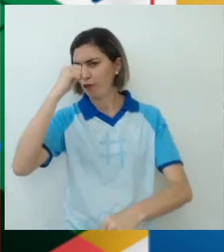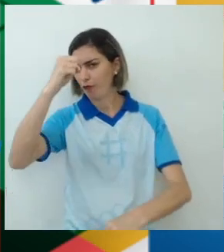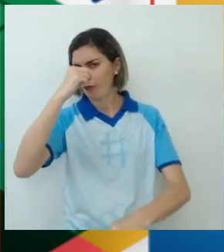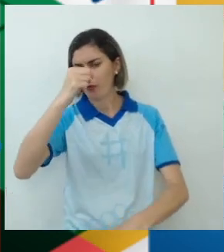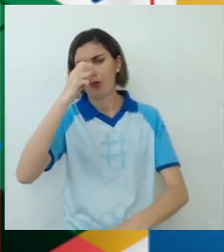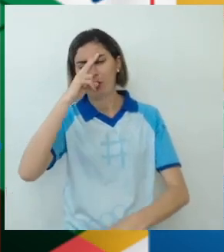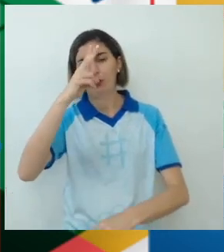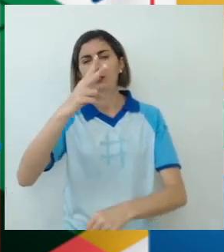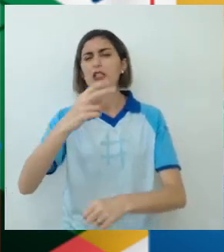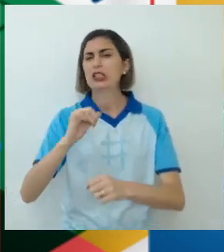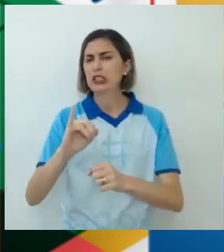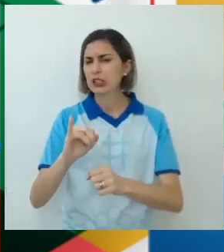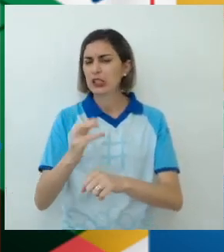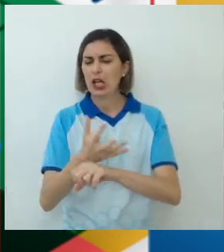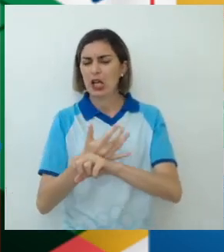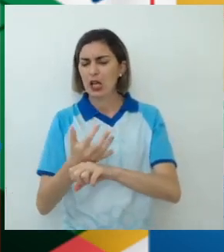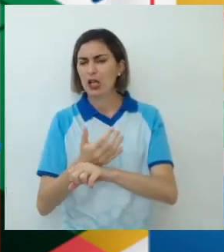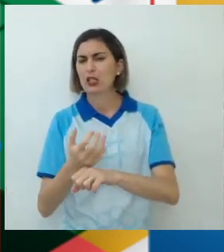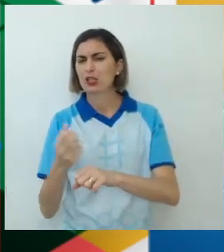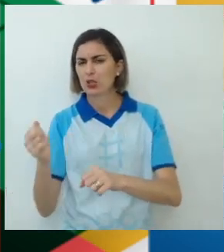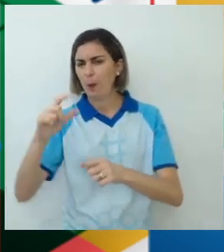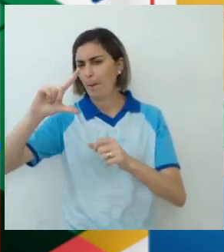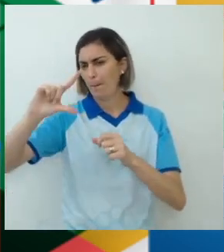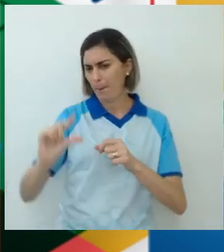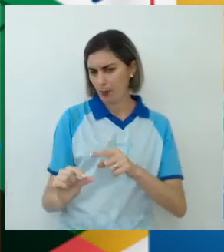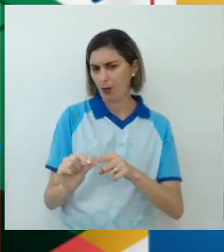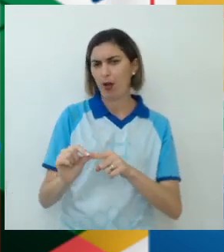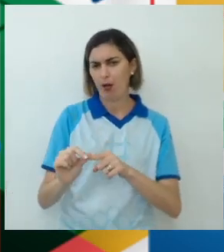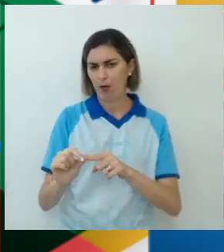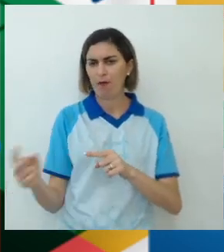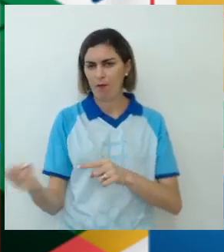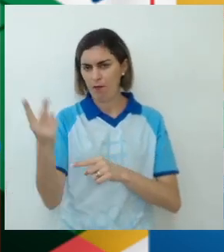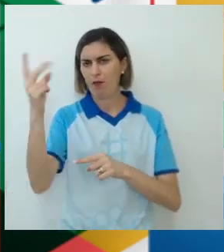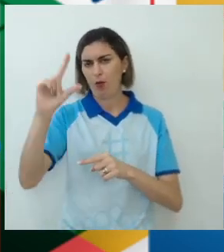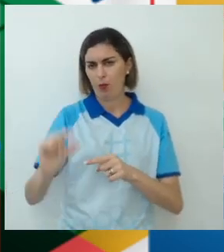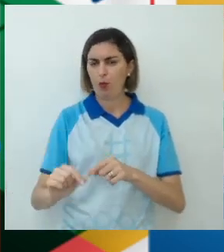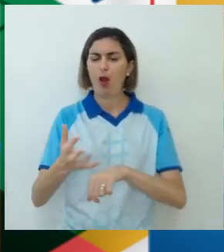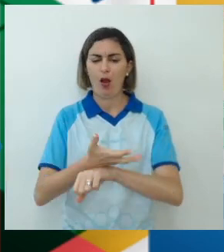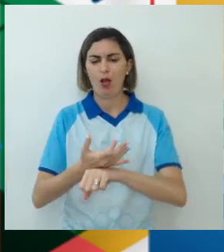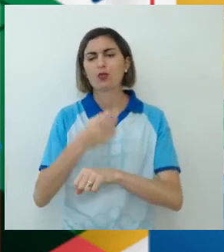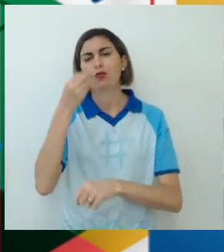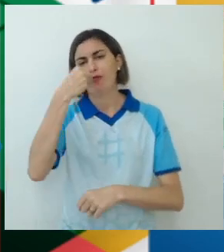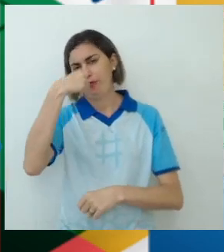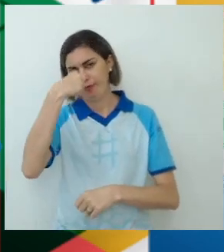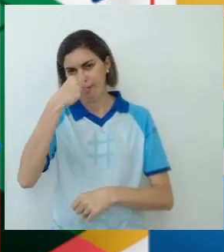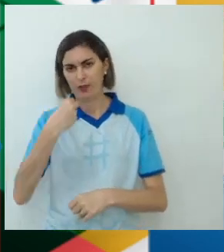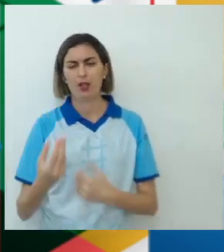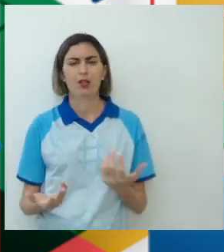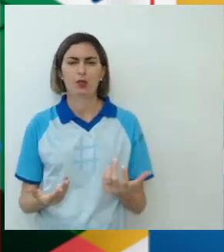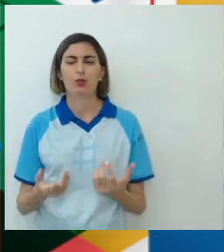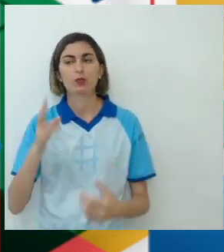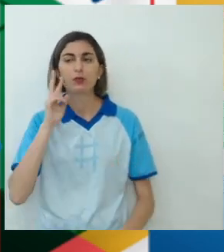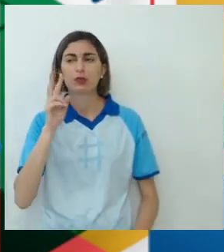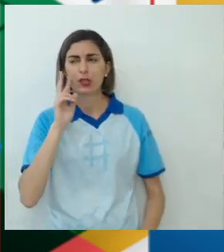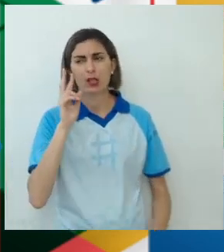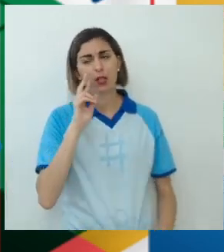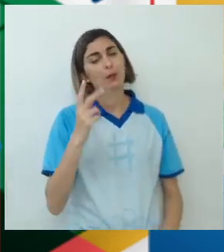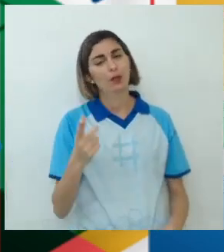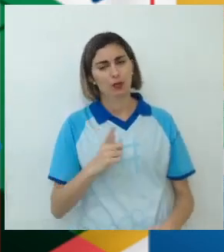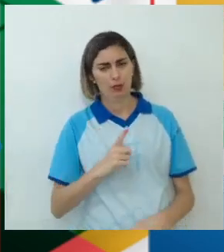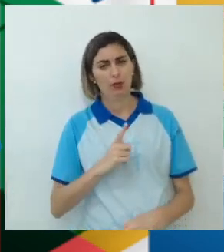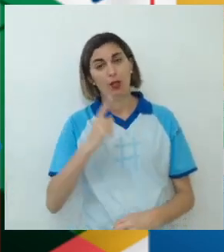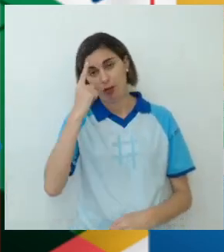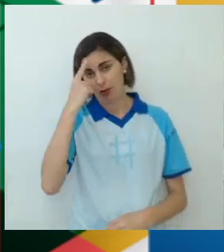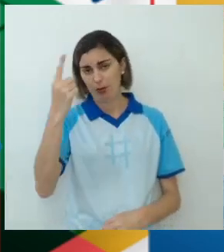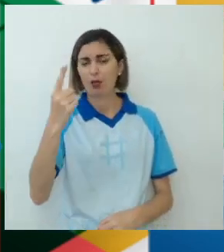essa constante de acidez tem um valor pequeno, então o ácido é fraco. Lembra também que tem uma